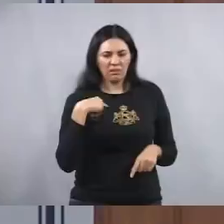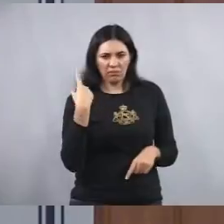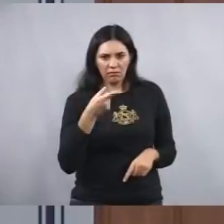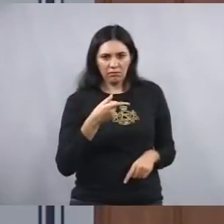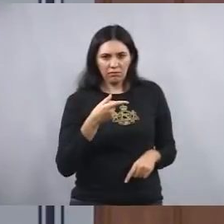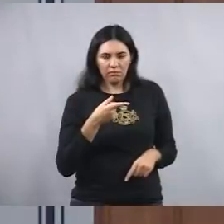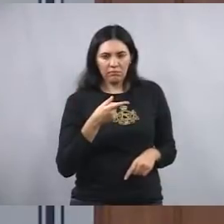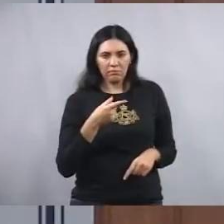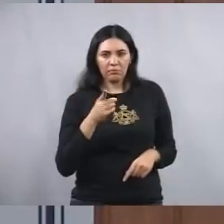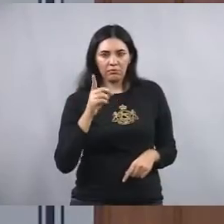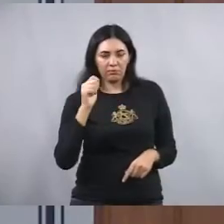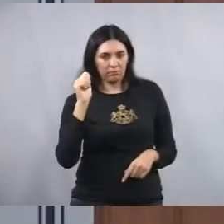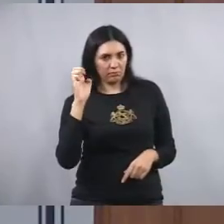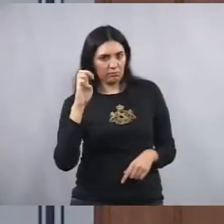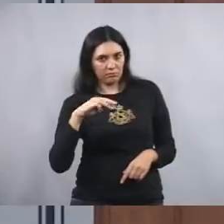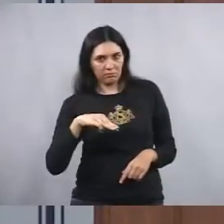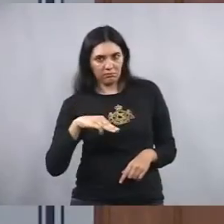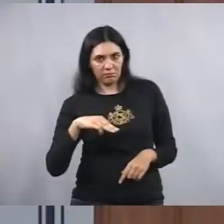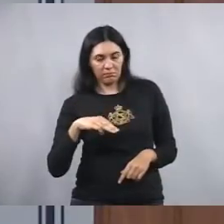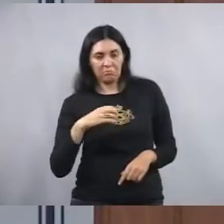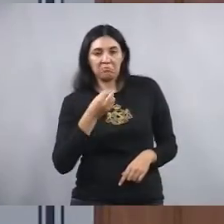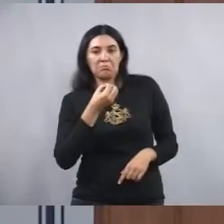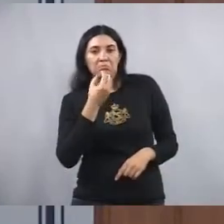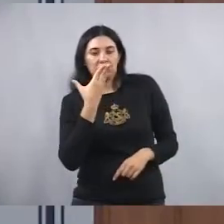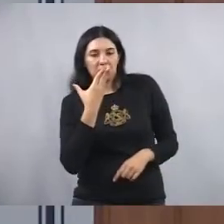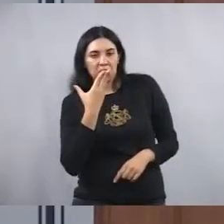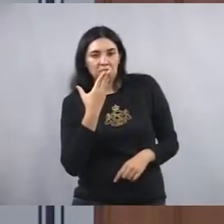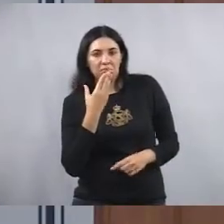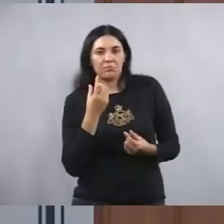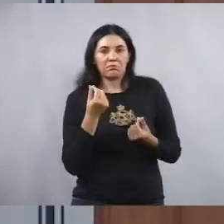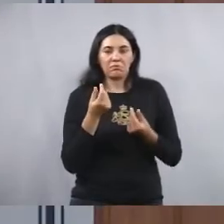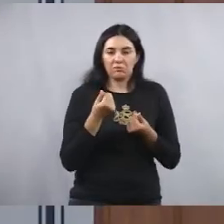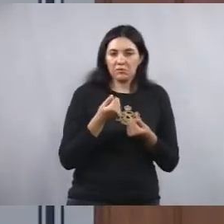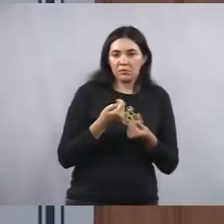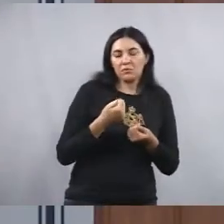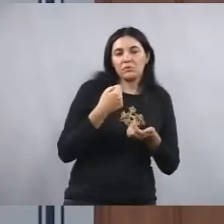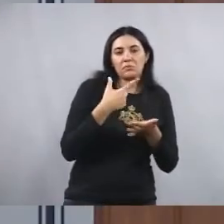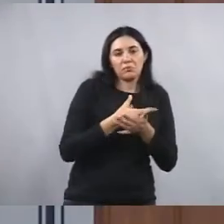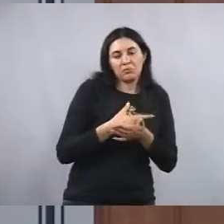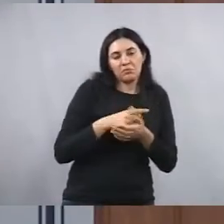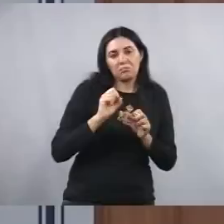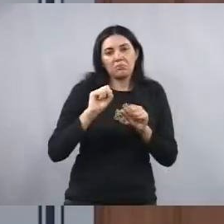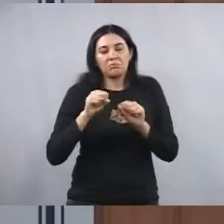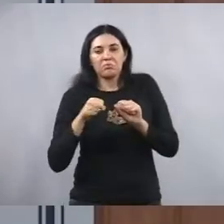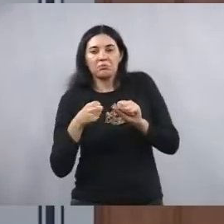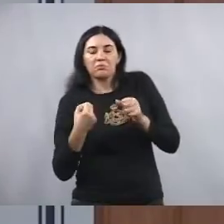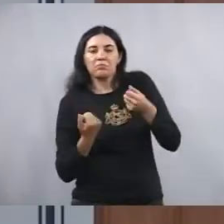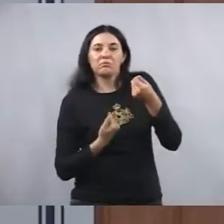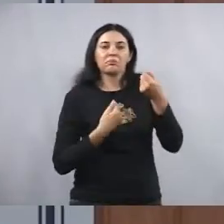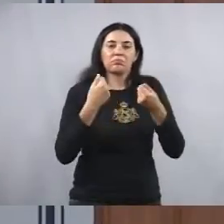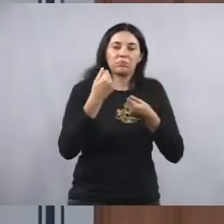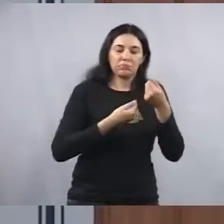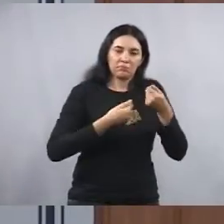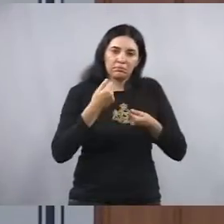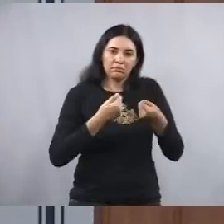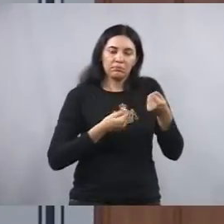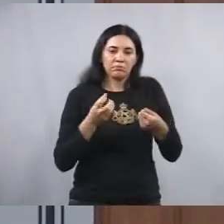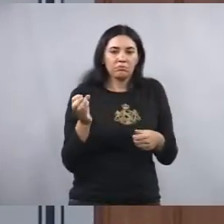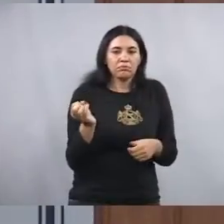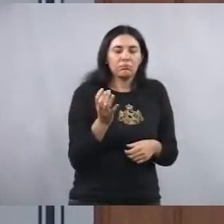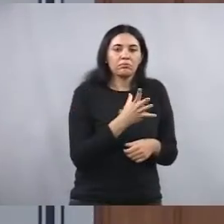ó o dai Tá bem de finança tá comprando flauta nova tá renovando a frota